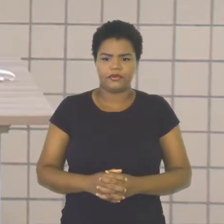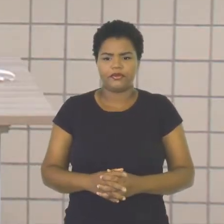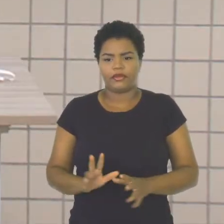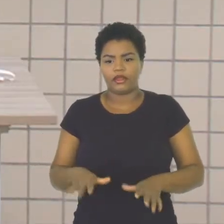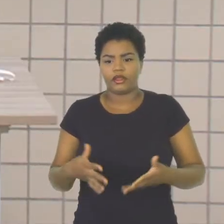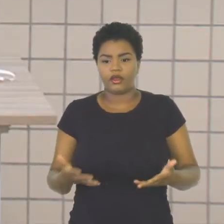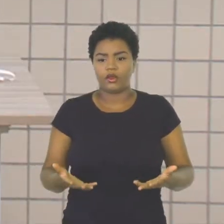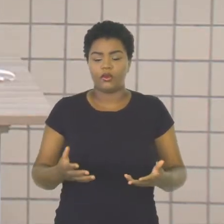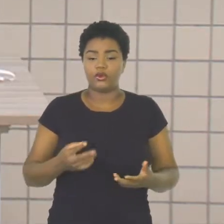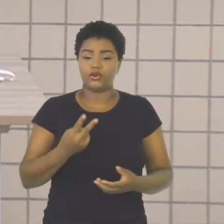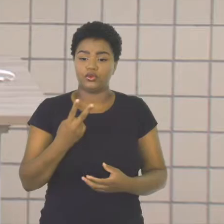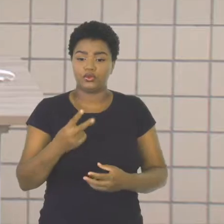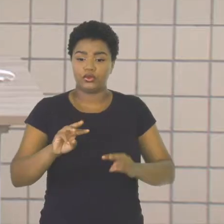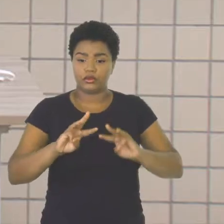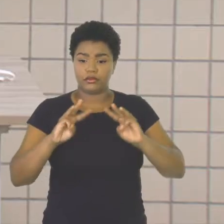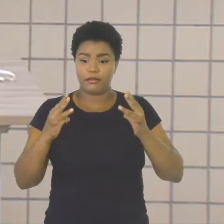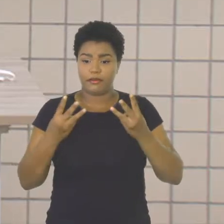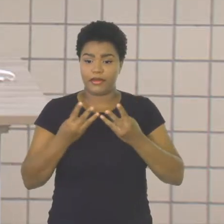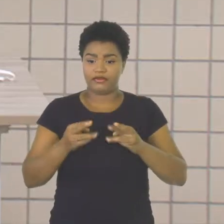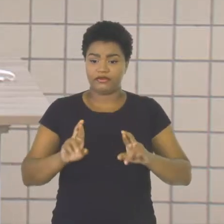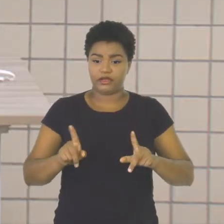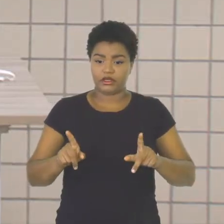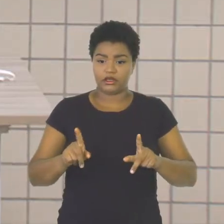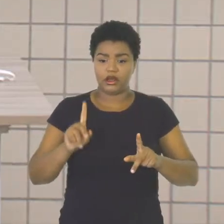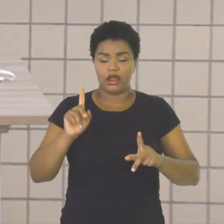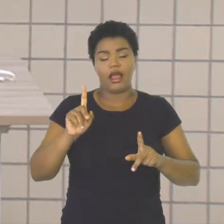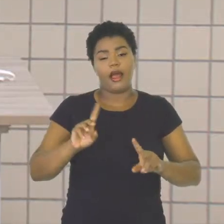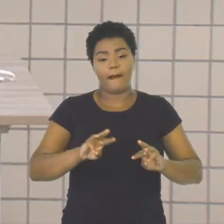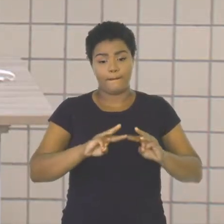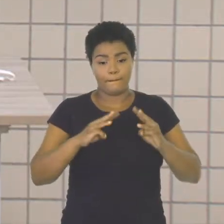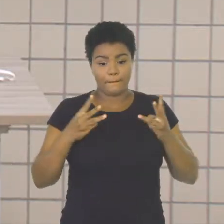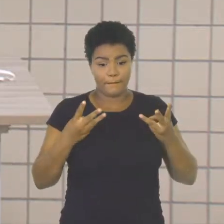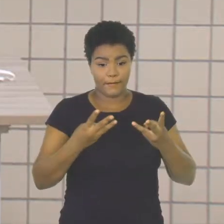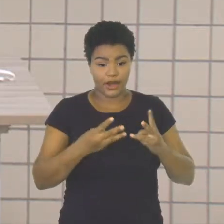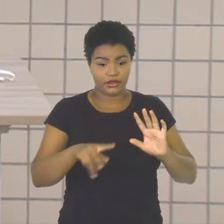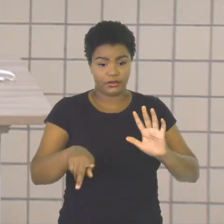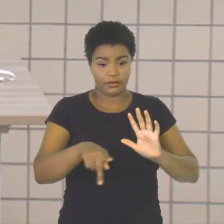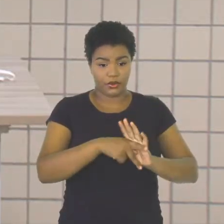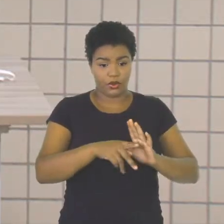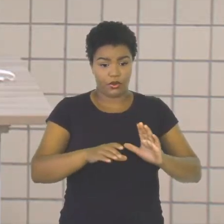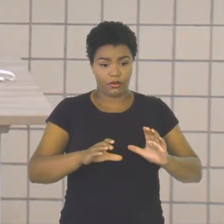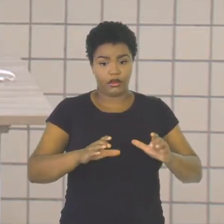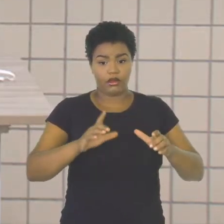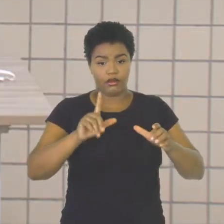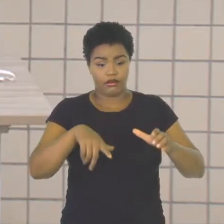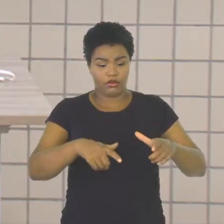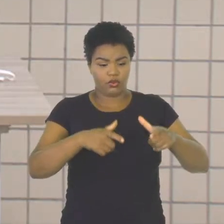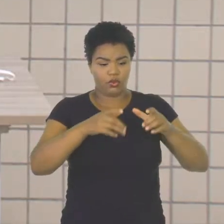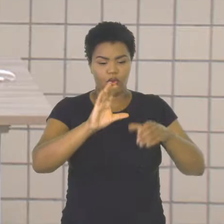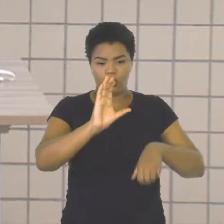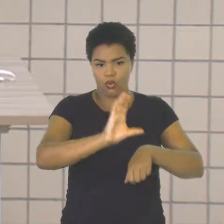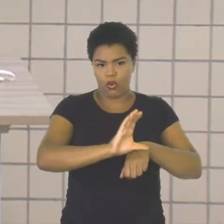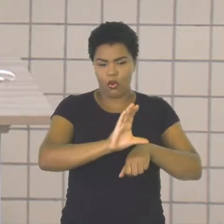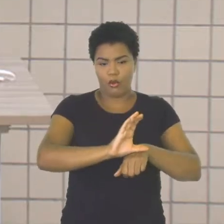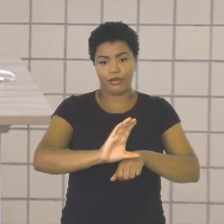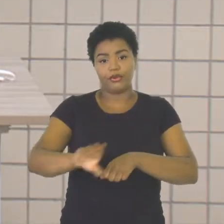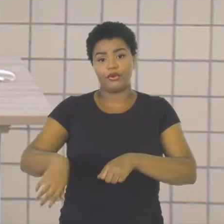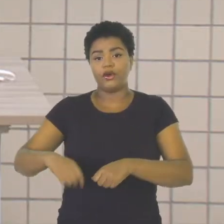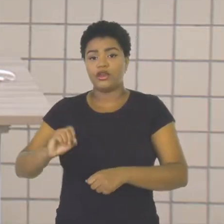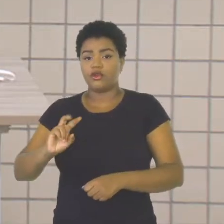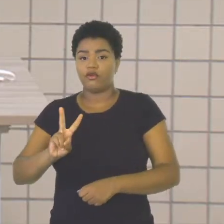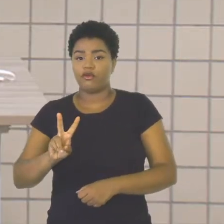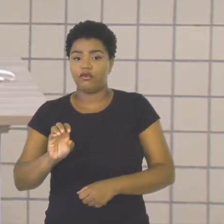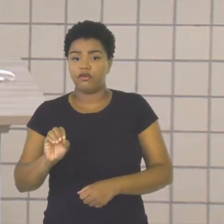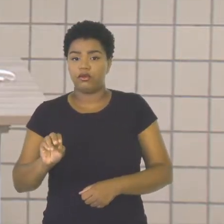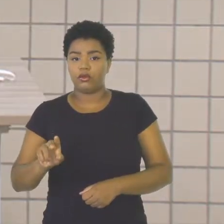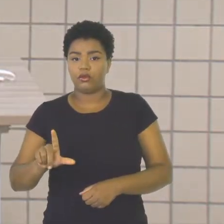diferentes. A massa, que é a propriedade do copo, e o volume, que é a propriedade da água, tá?